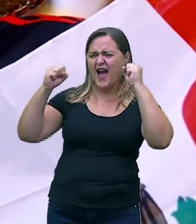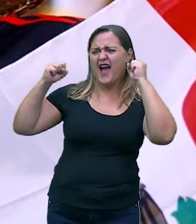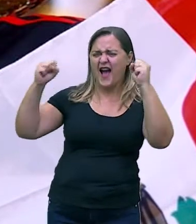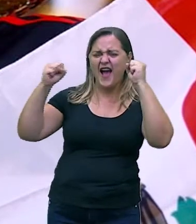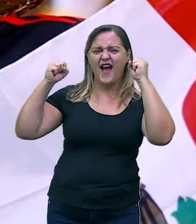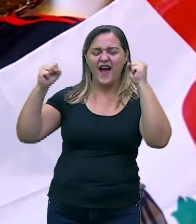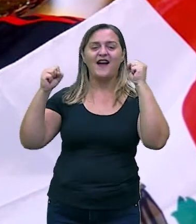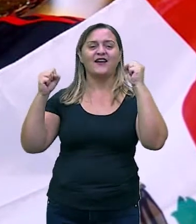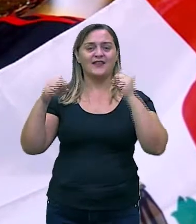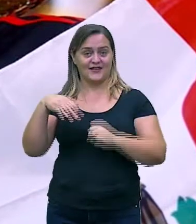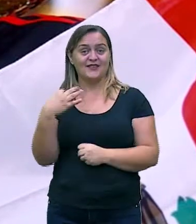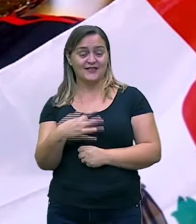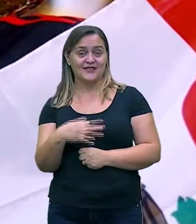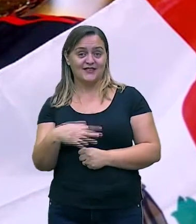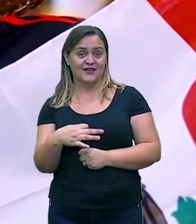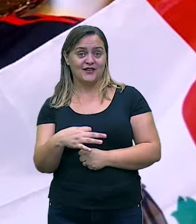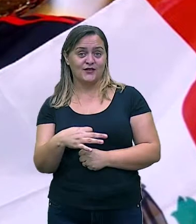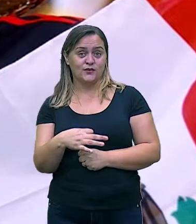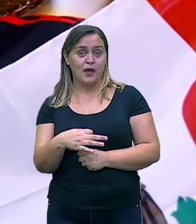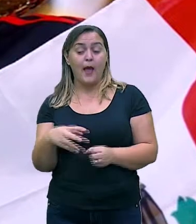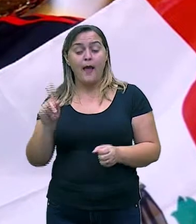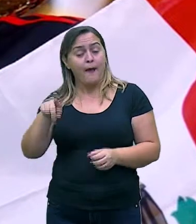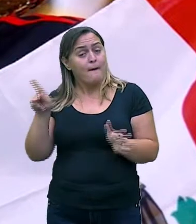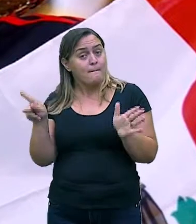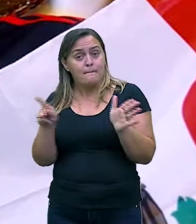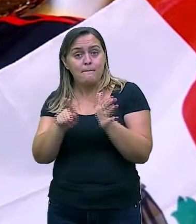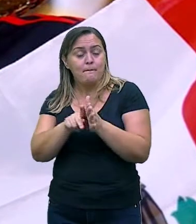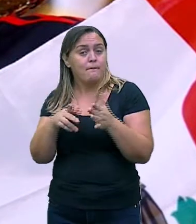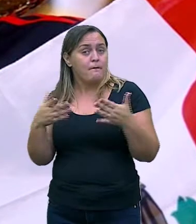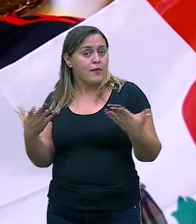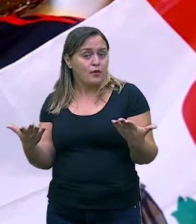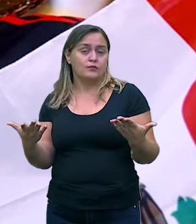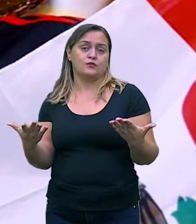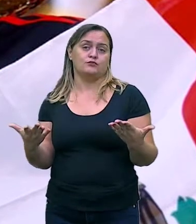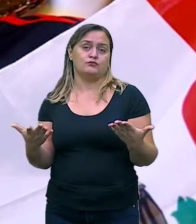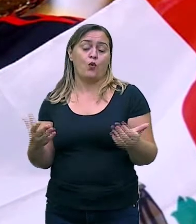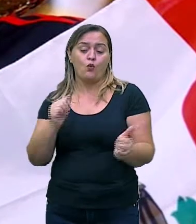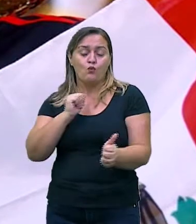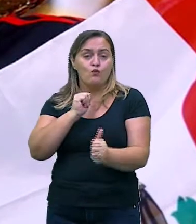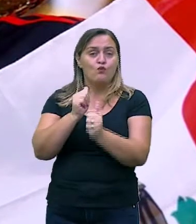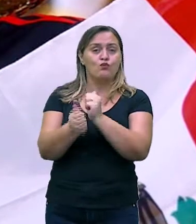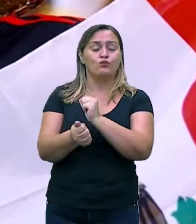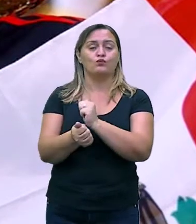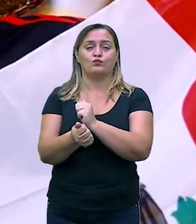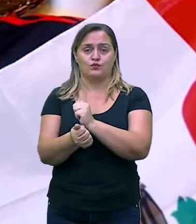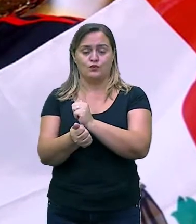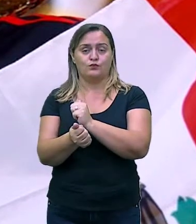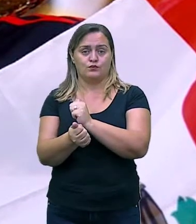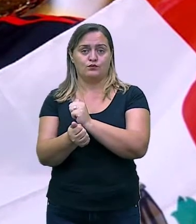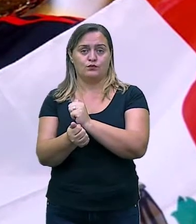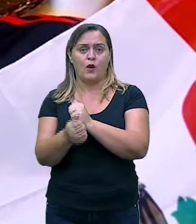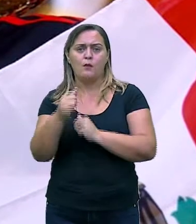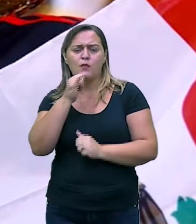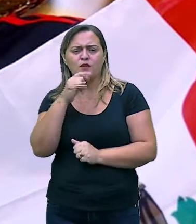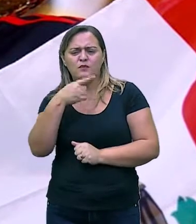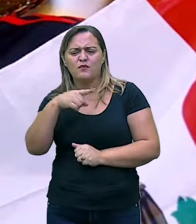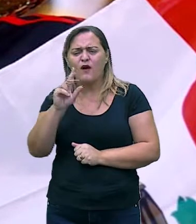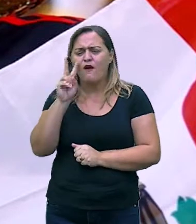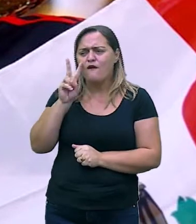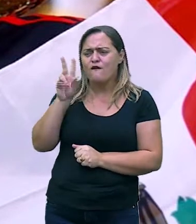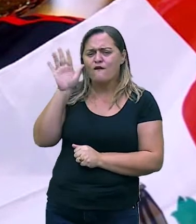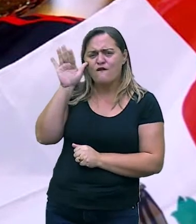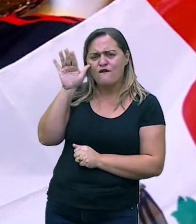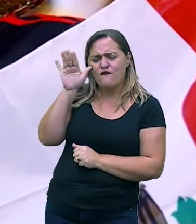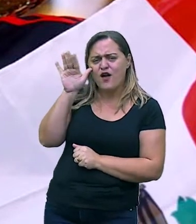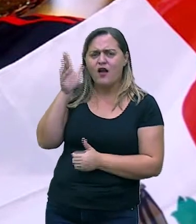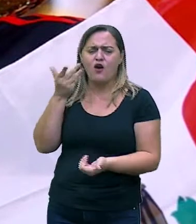torcer. Isso é muito característico. Você vai hoje, você assiste uma partida né, de futebol, seja ela de